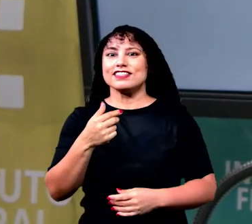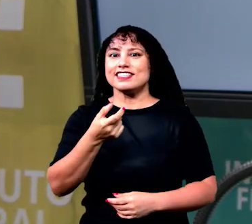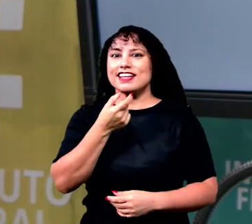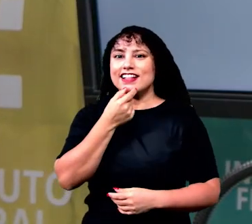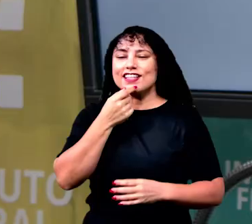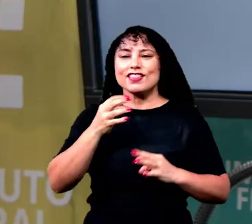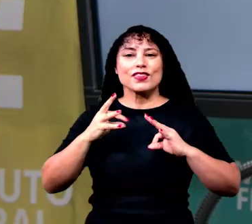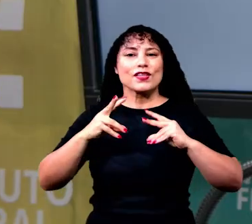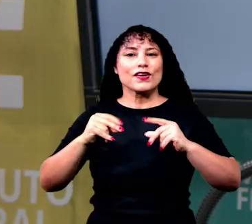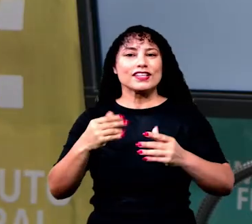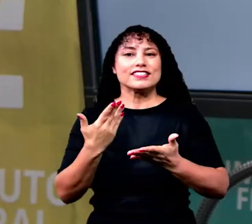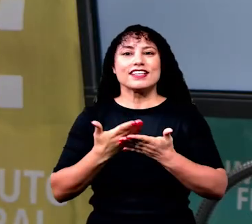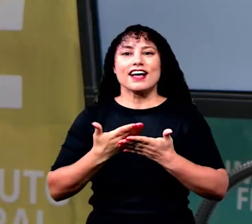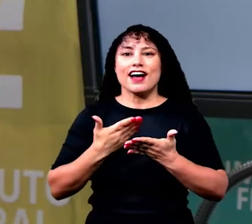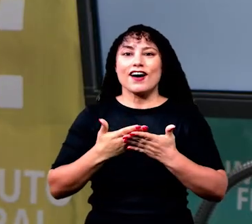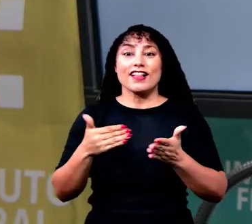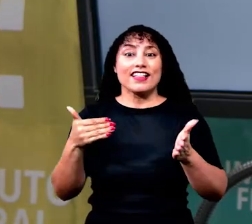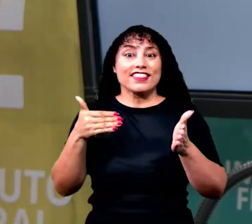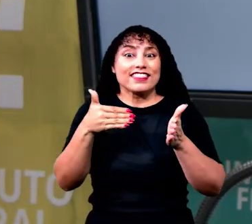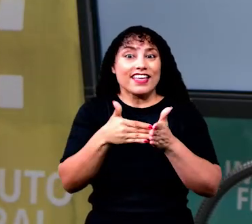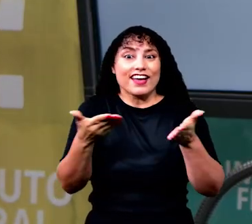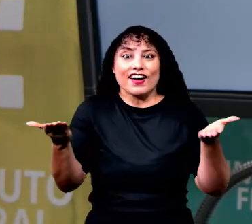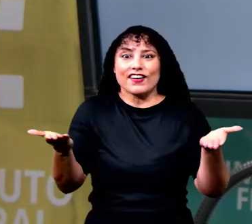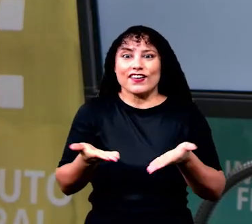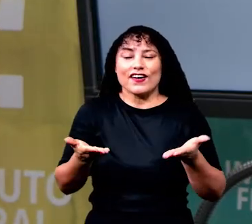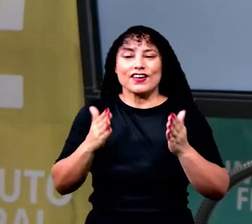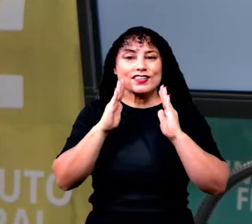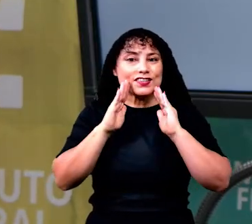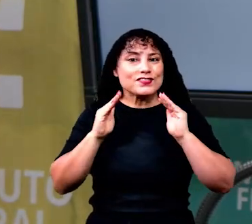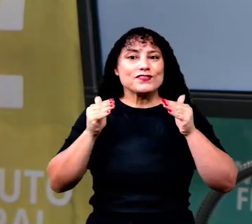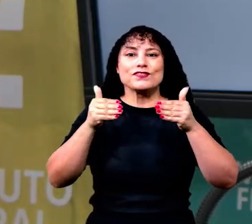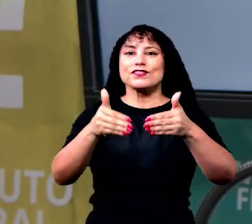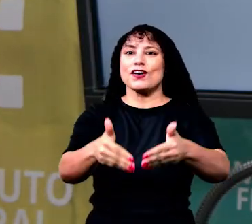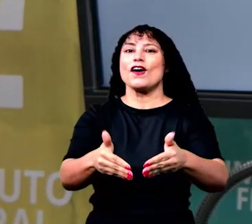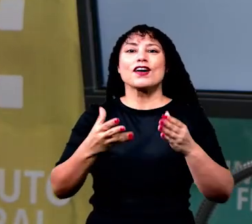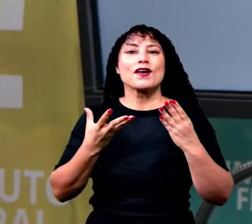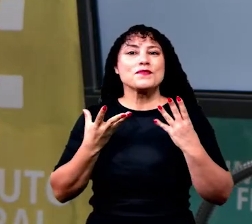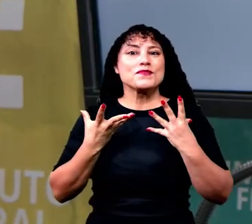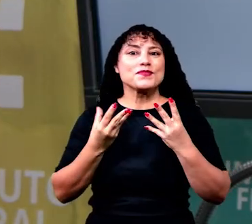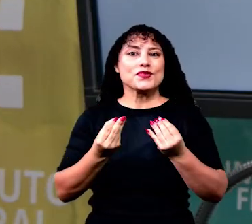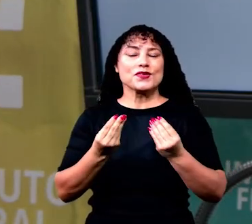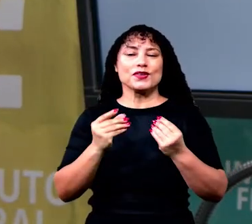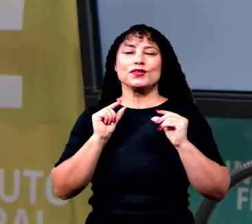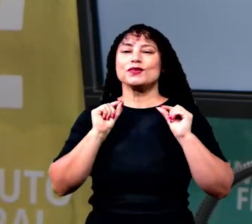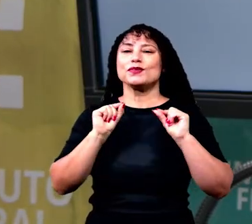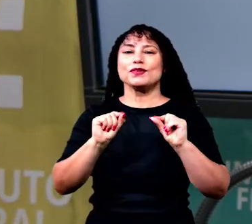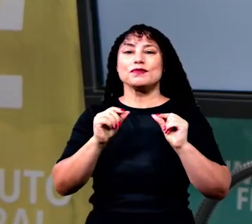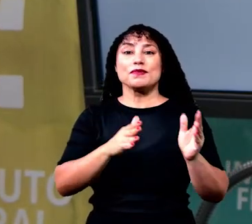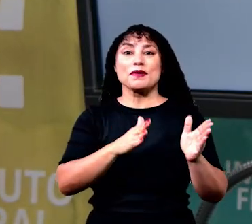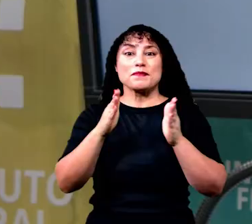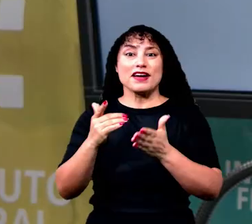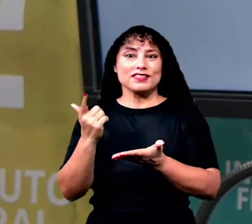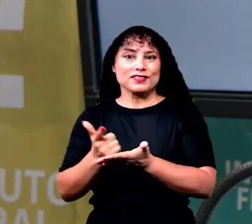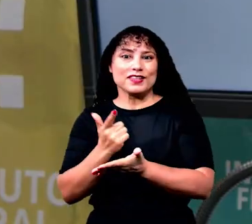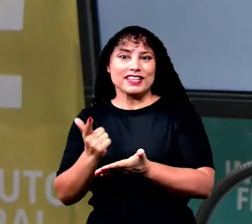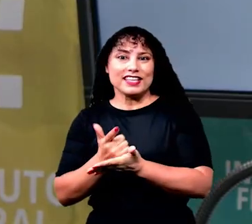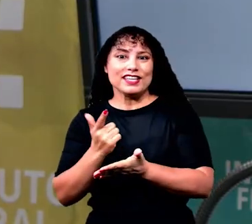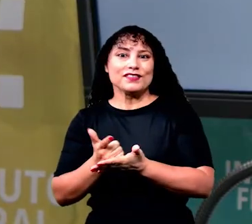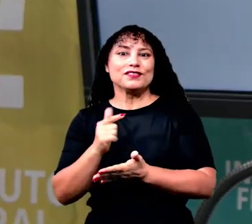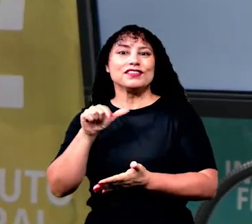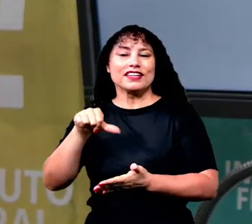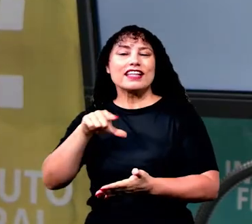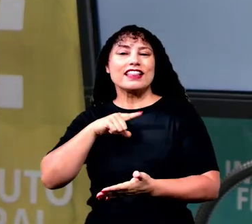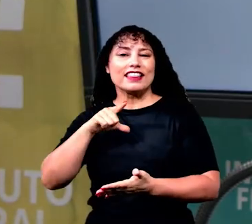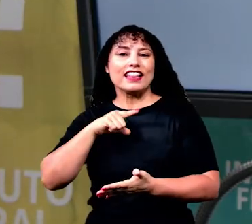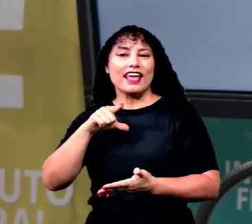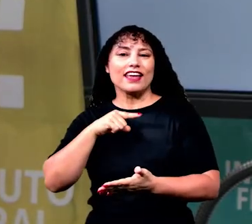inglês, porque todas as aulas que a gente teve até agora, a gente foca muito numa parte do livro, né?